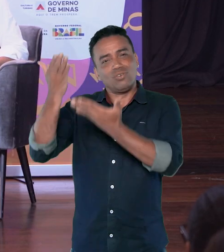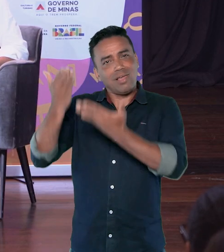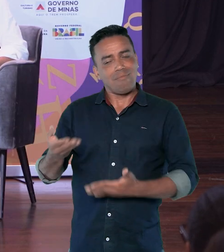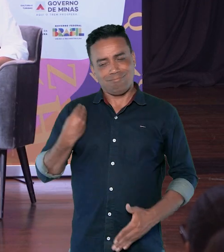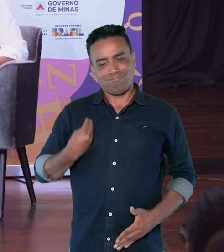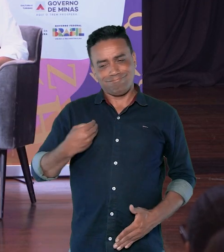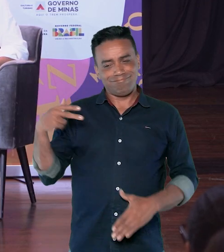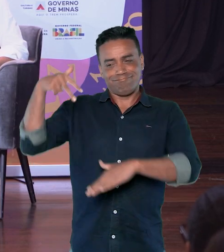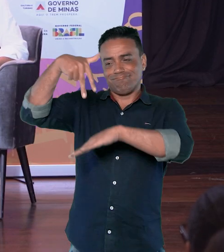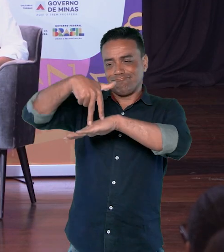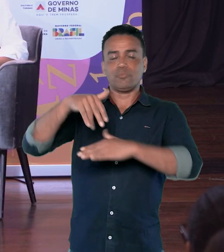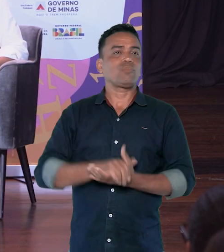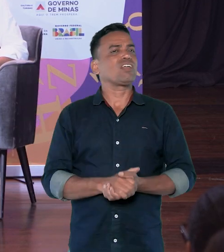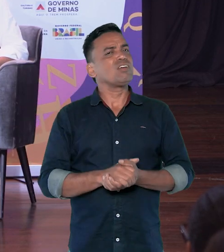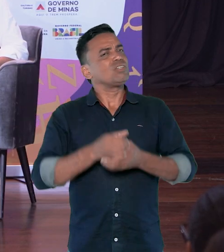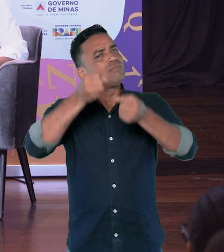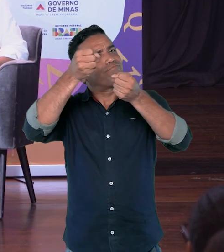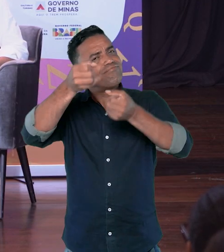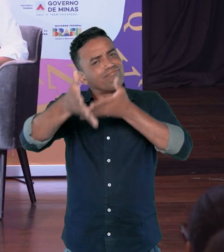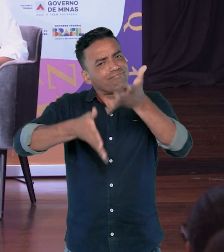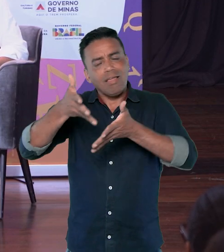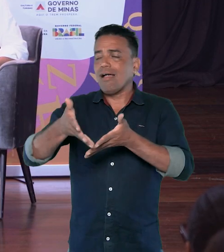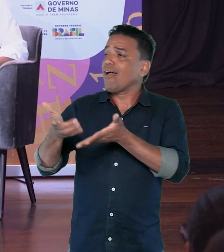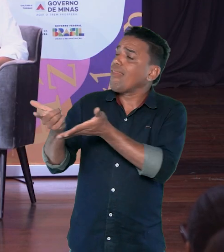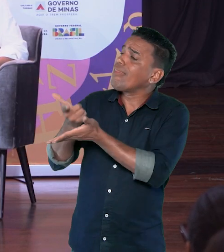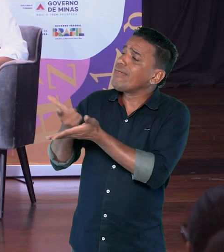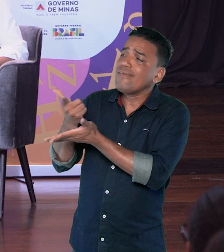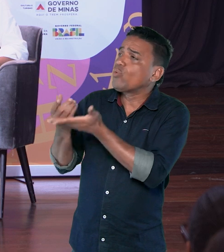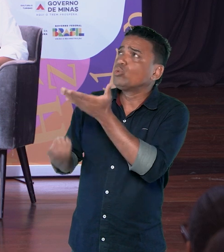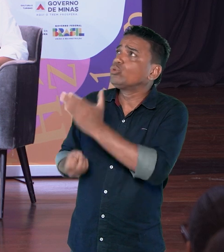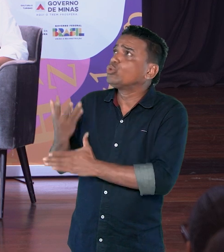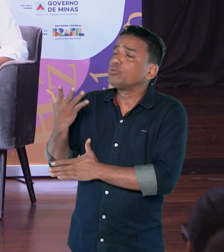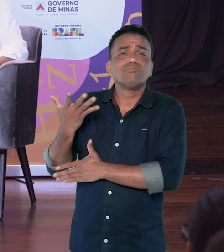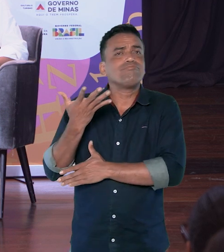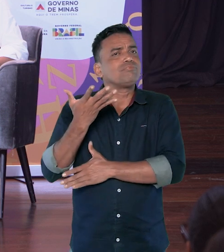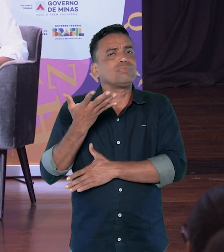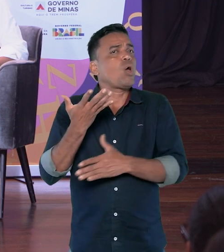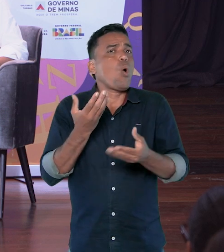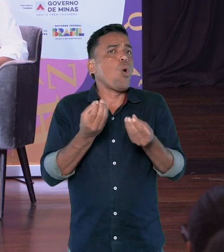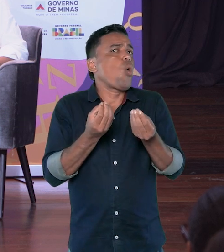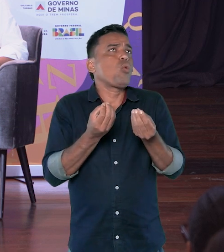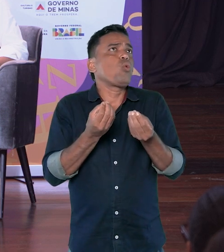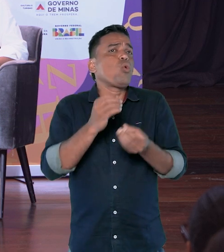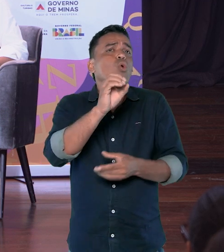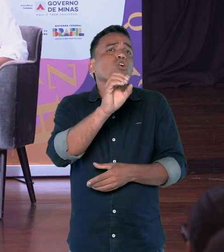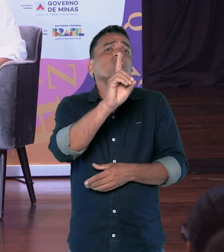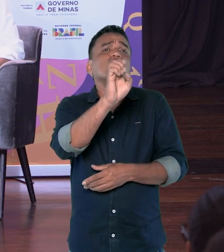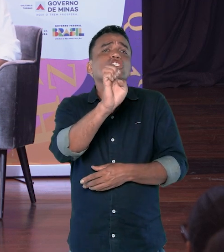tá? E você falasse um pouco, vamos começar do livro, como é que surgiu, fala um pouco de onde eles